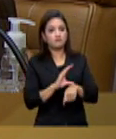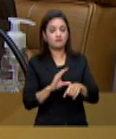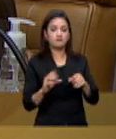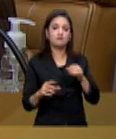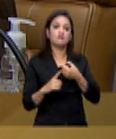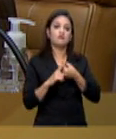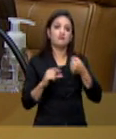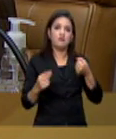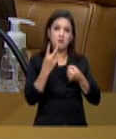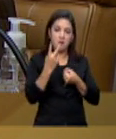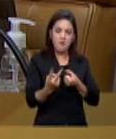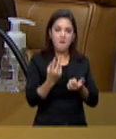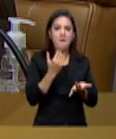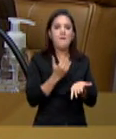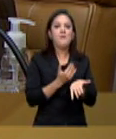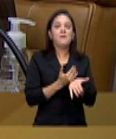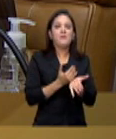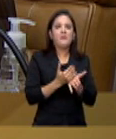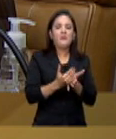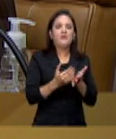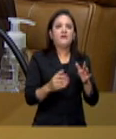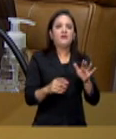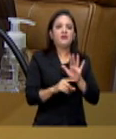parte final, e parágrafo 1º da Lei